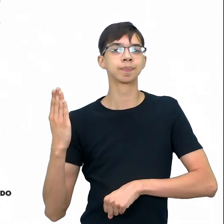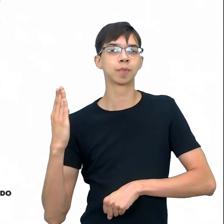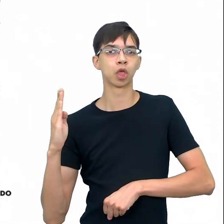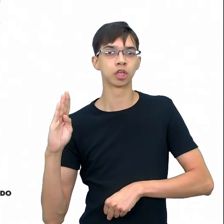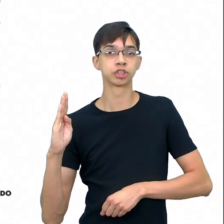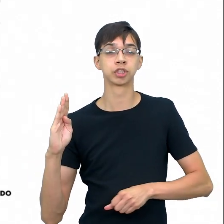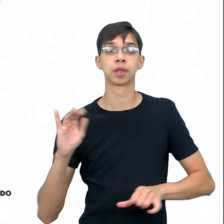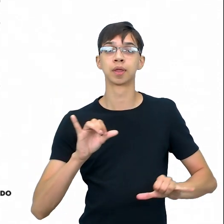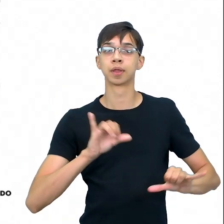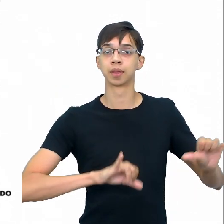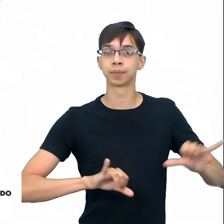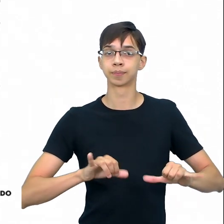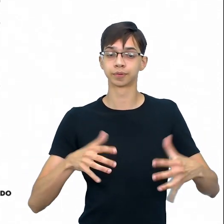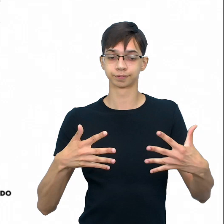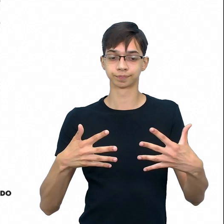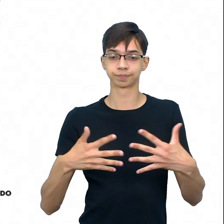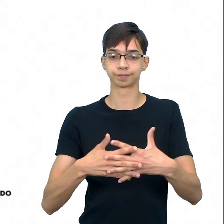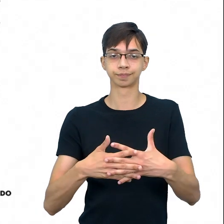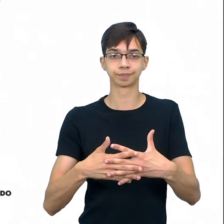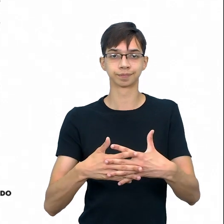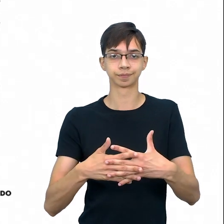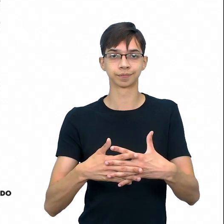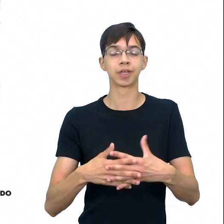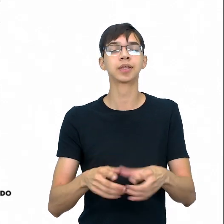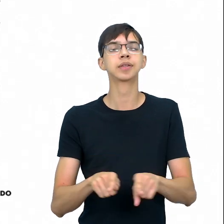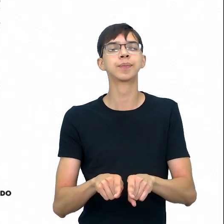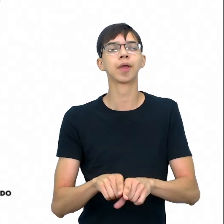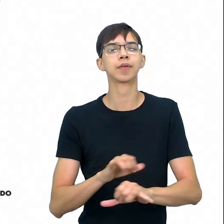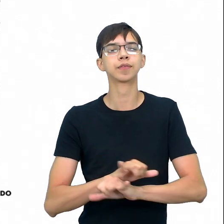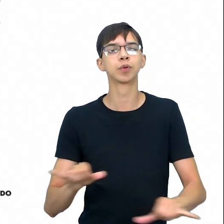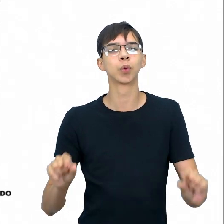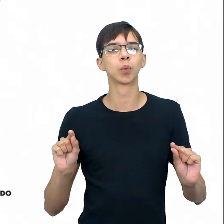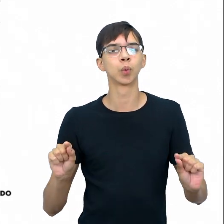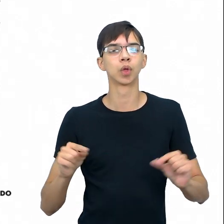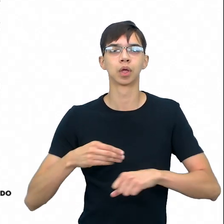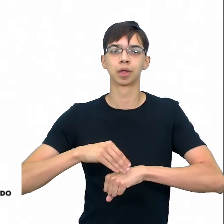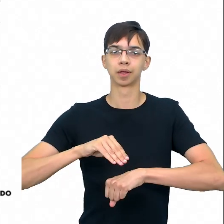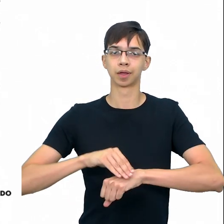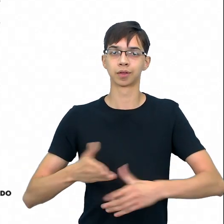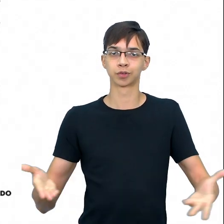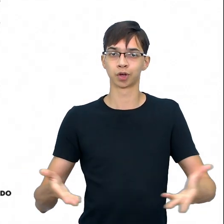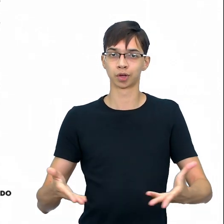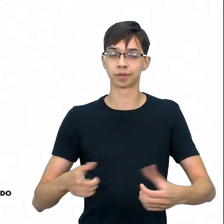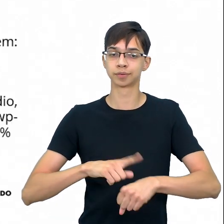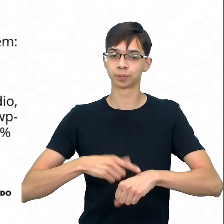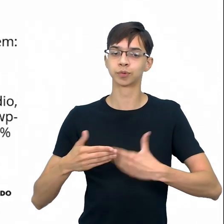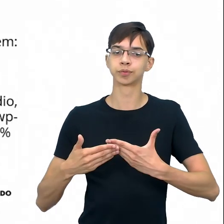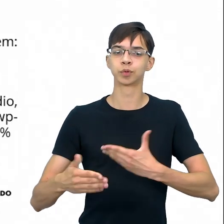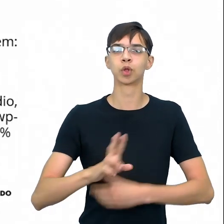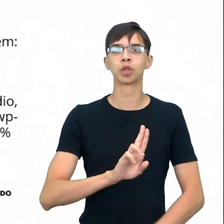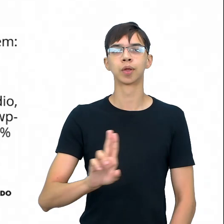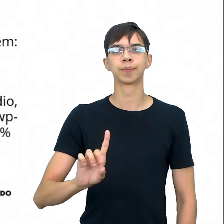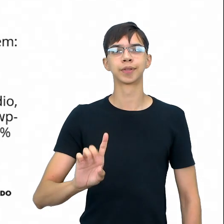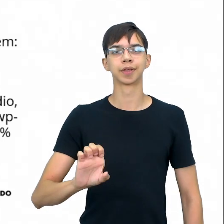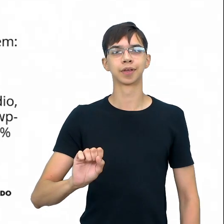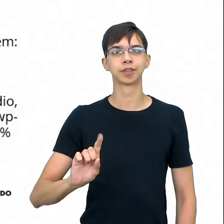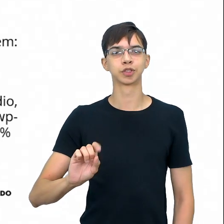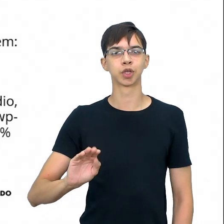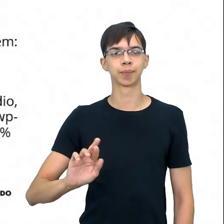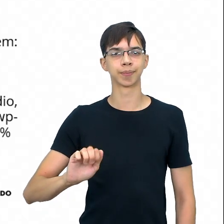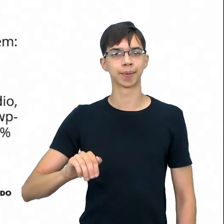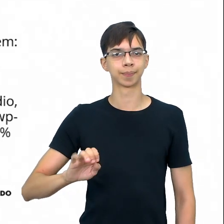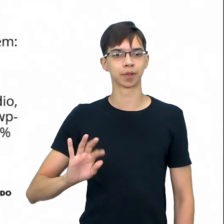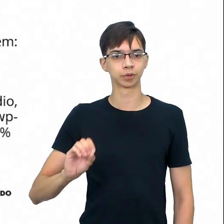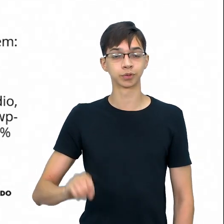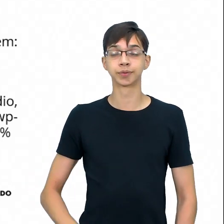e falamos um pouquinho o que a gente sugere que vocês façam agora nos momentos de desdobramento. Aqui ficam as referências